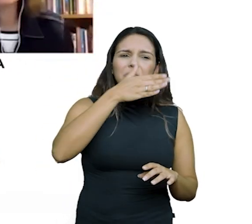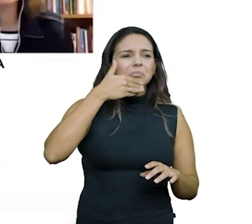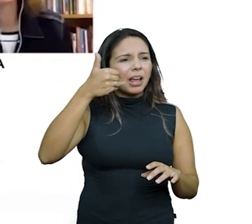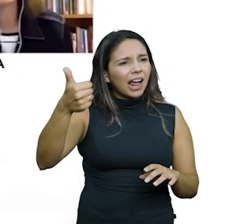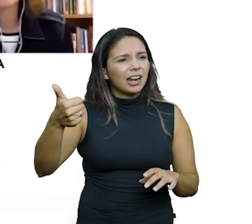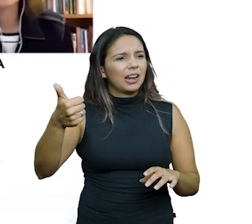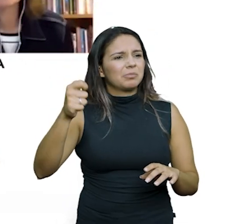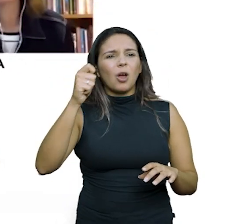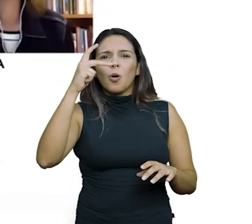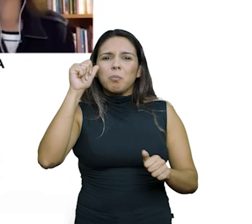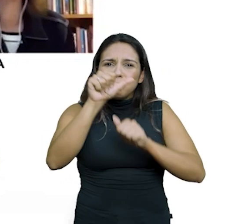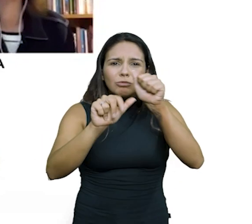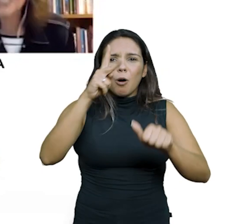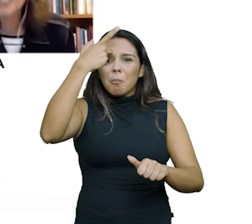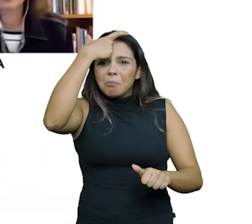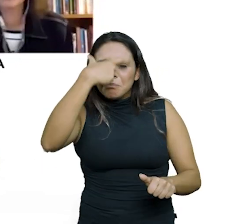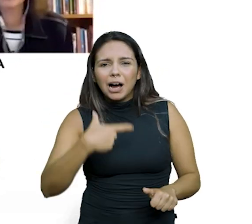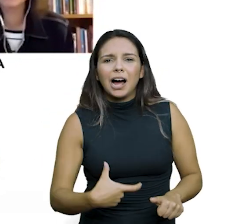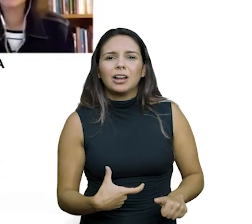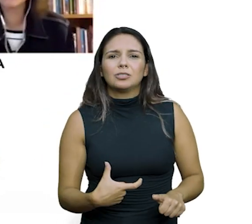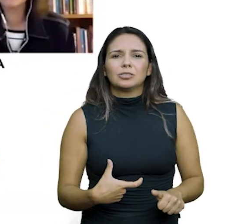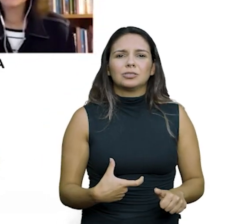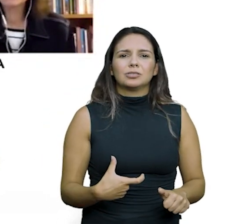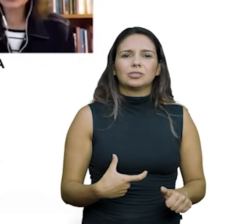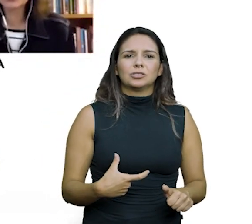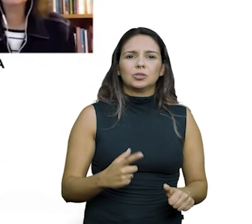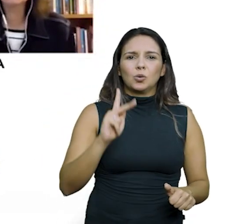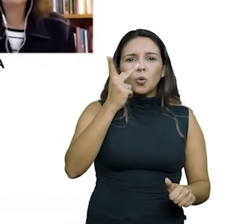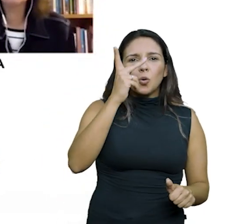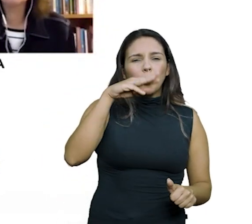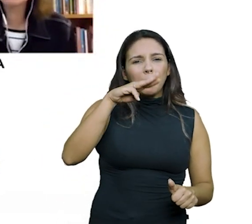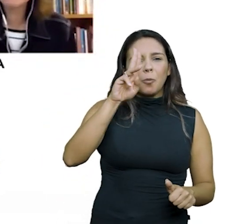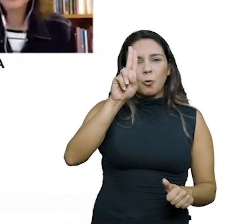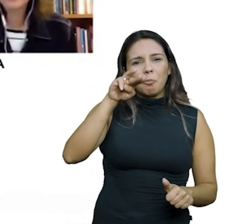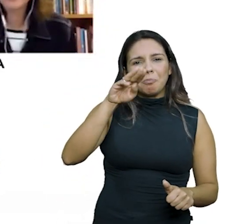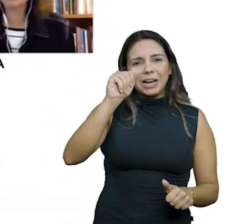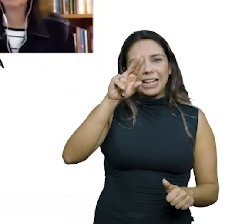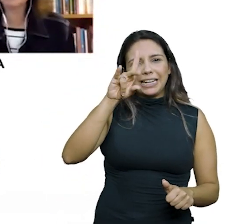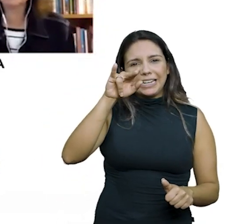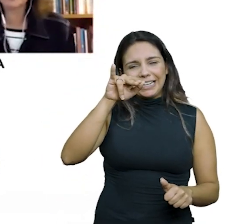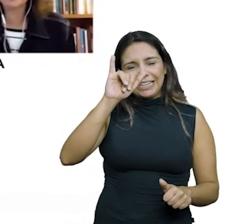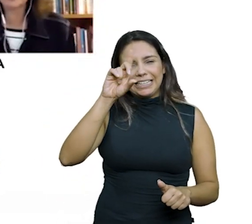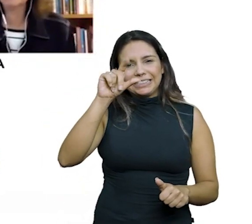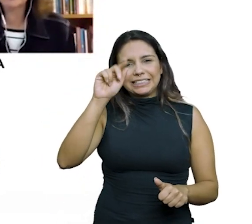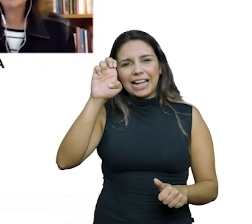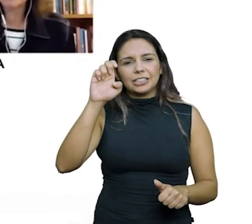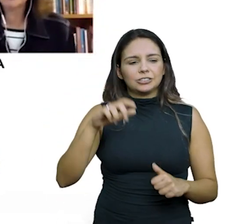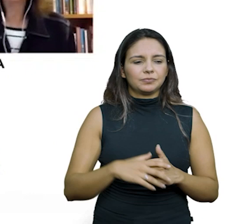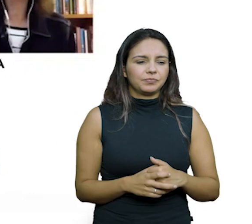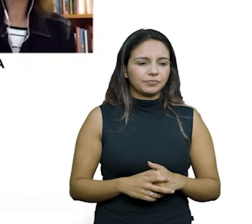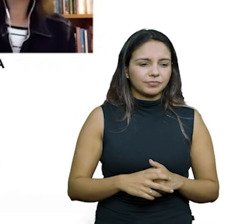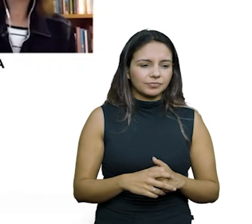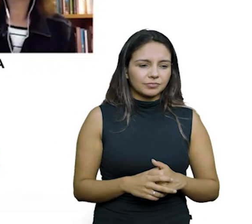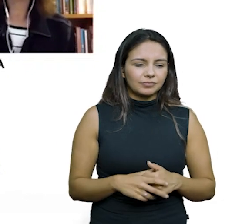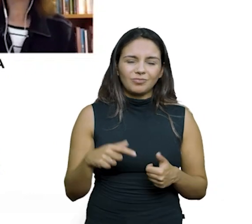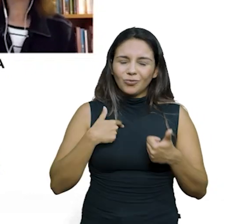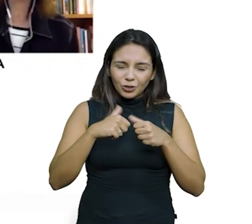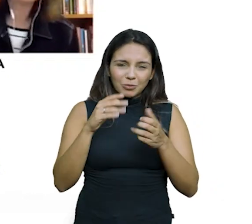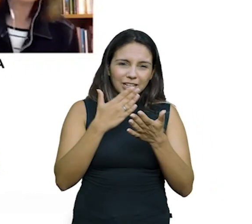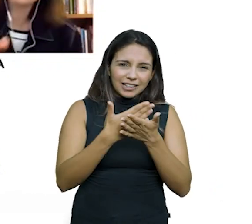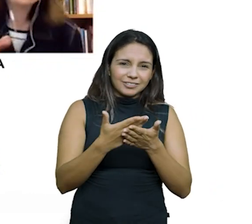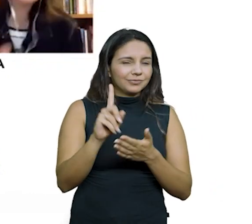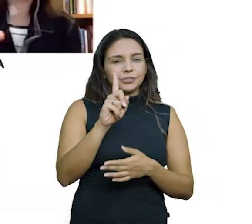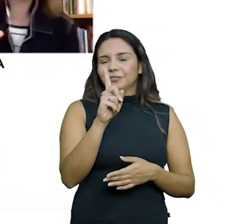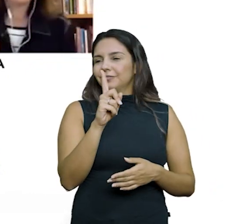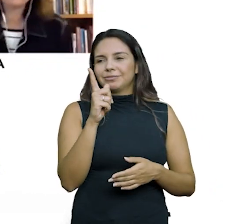gente saísse mais humanos, no sentido de humanidade mesmo, sabe? E eu estou começando a